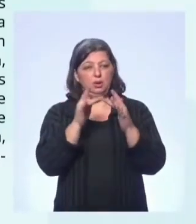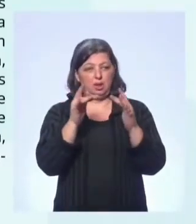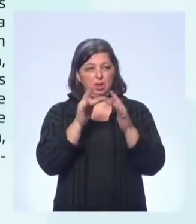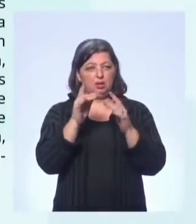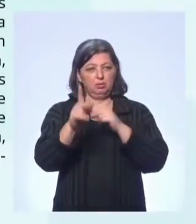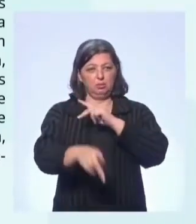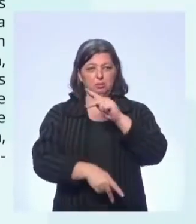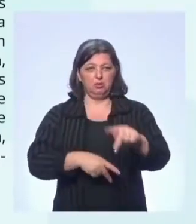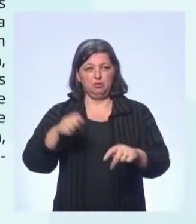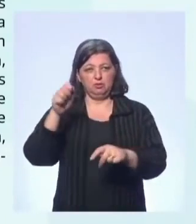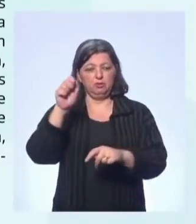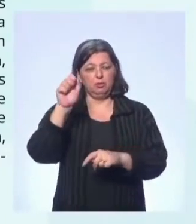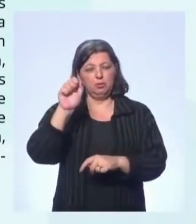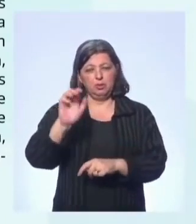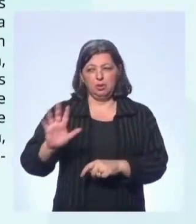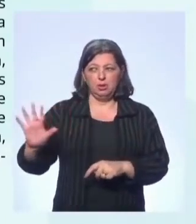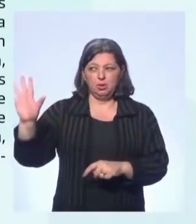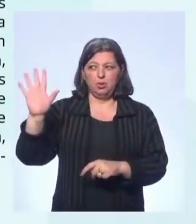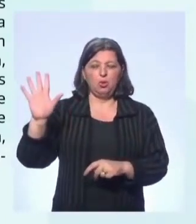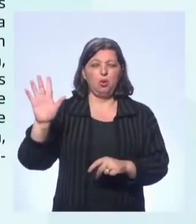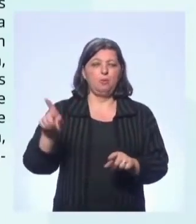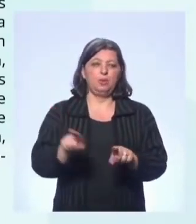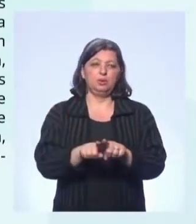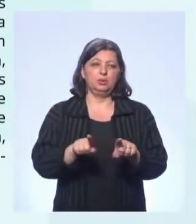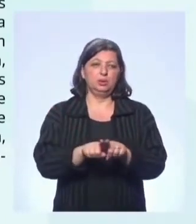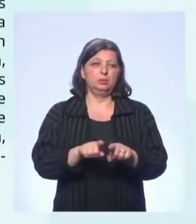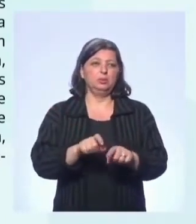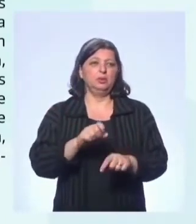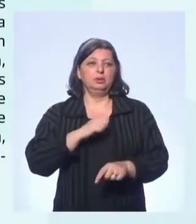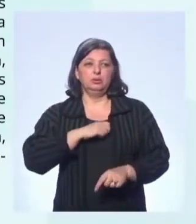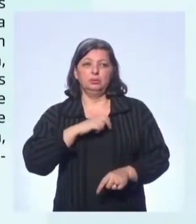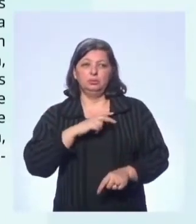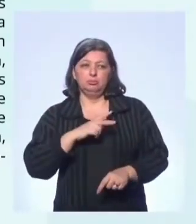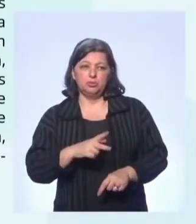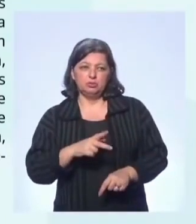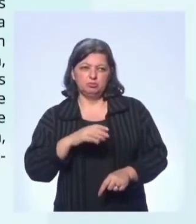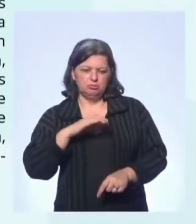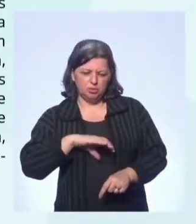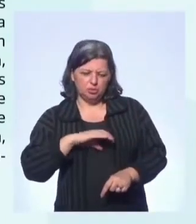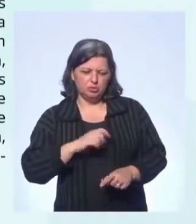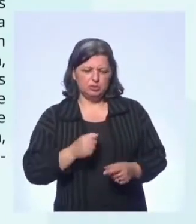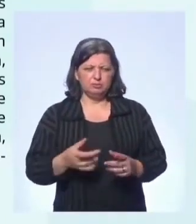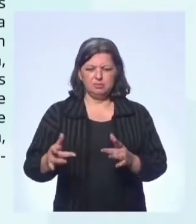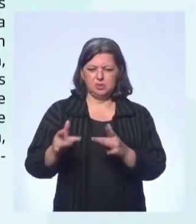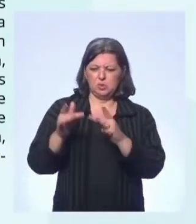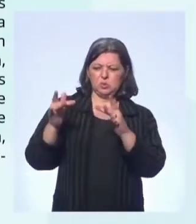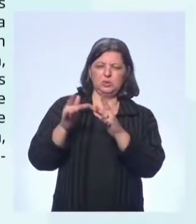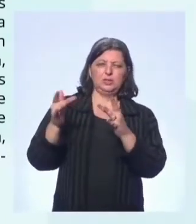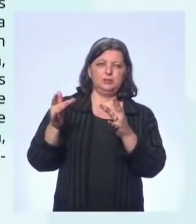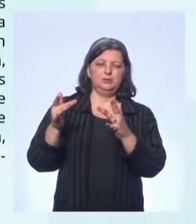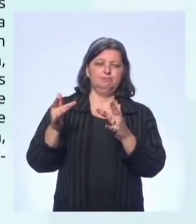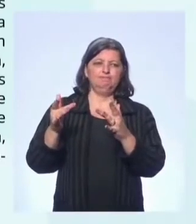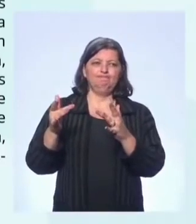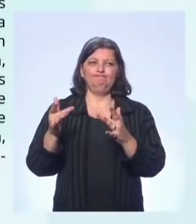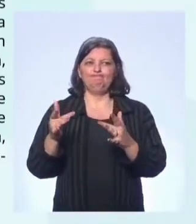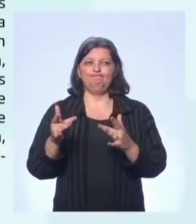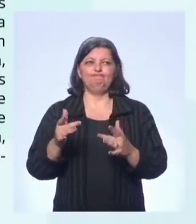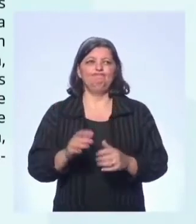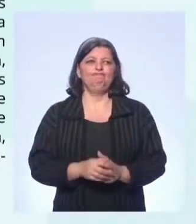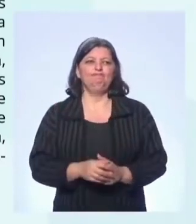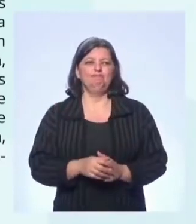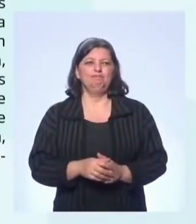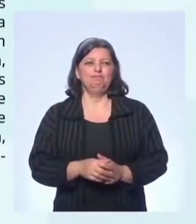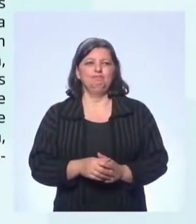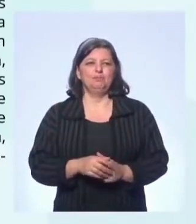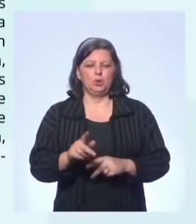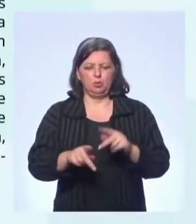europeus, houve uma troca de objetos entre eles. Primeiro contato. Quando os europeus perceberam